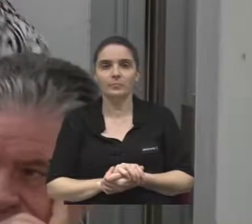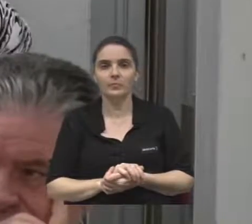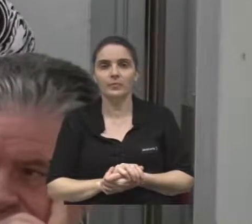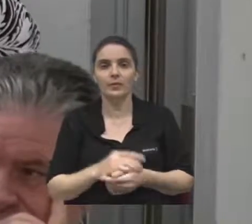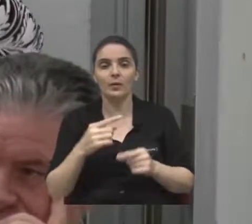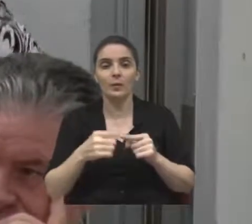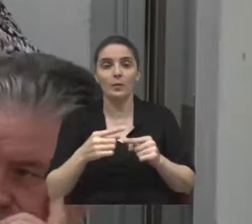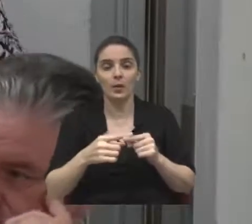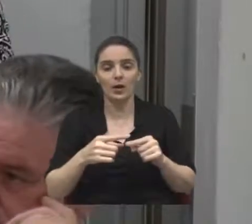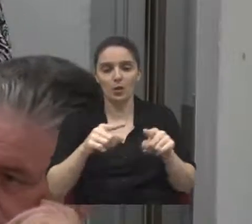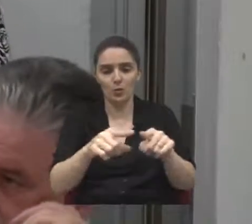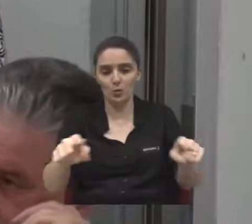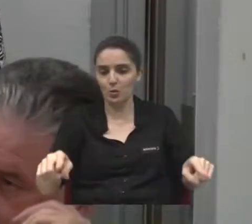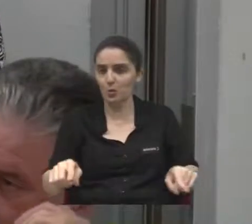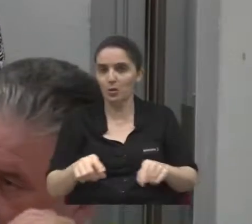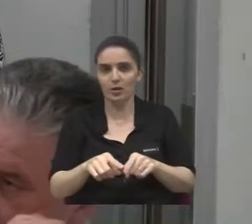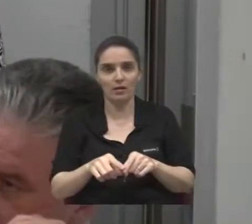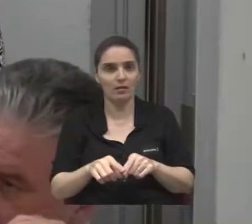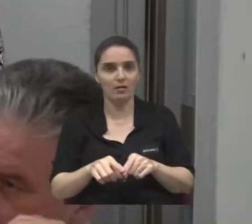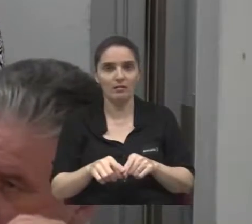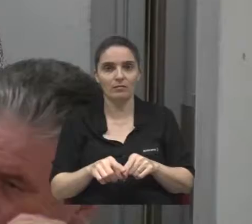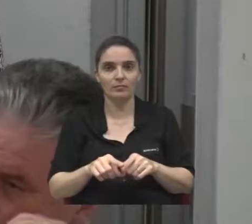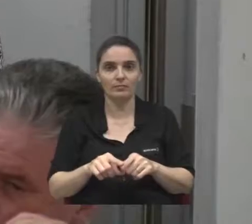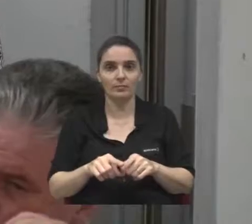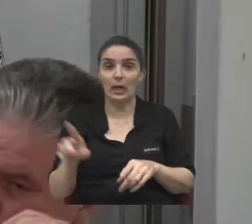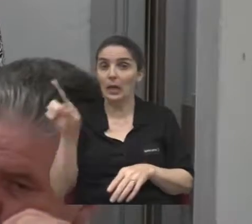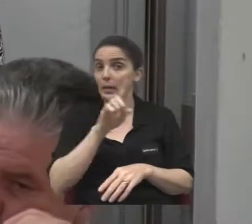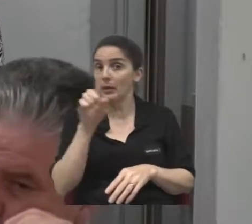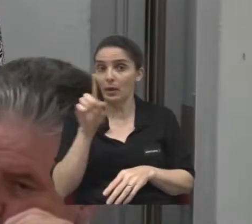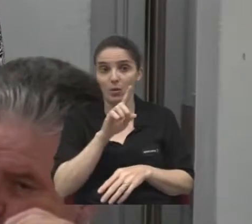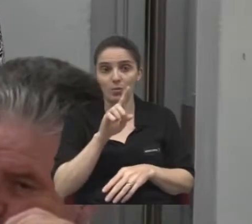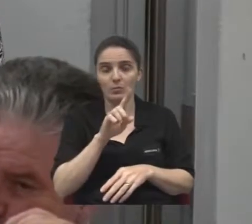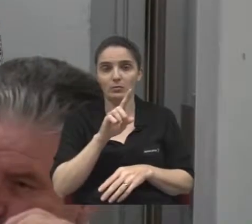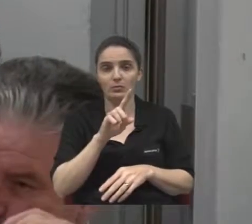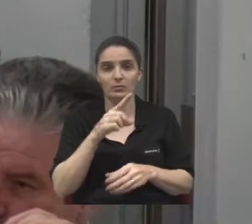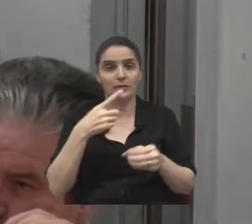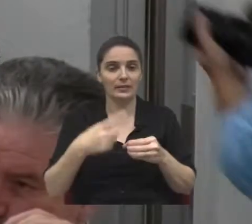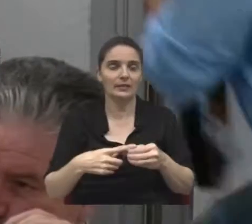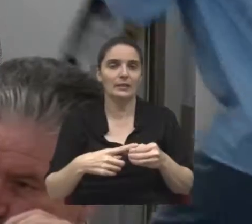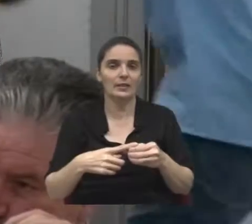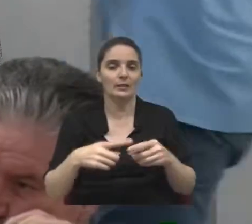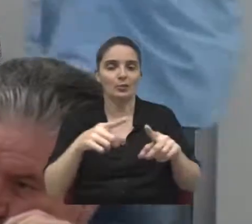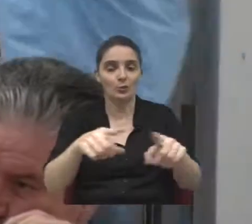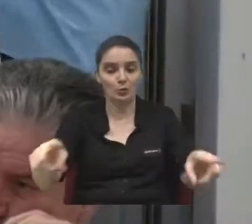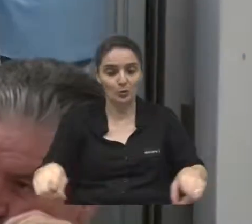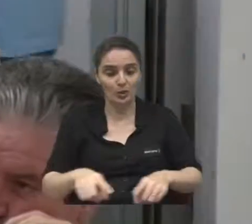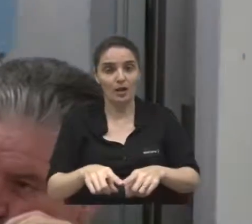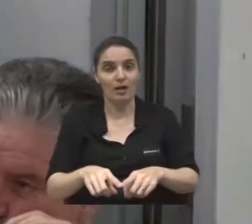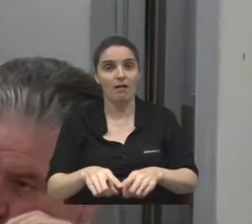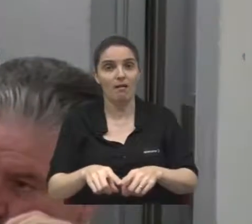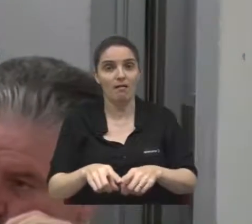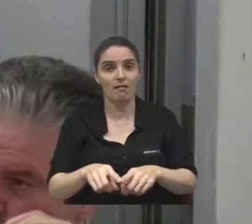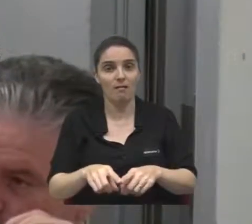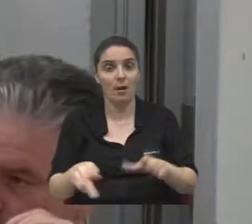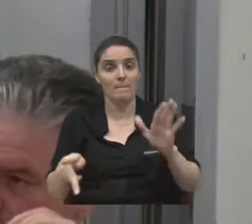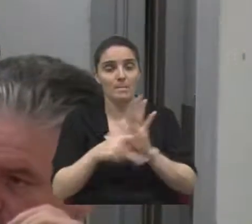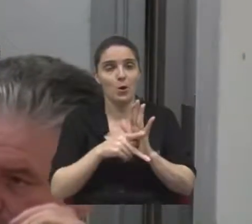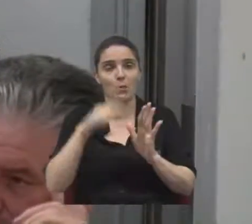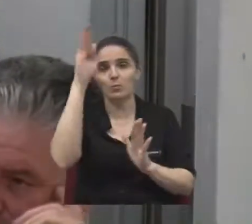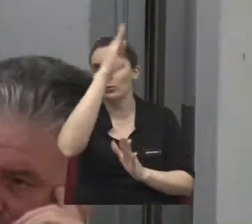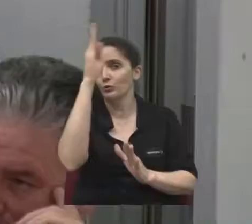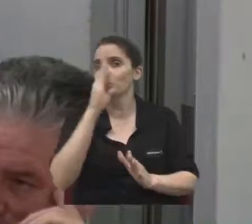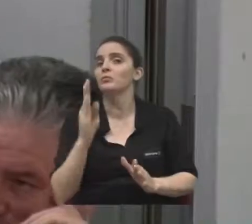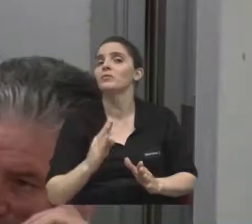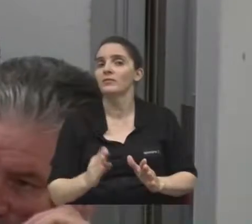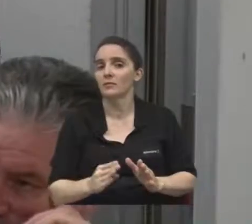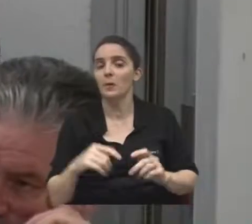não é do município, e sim federal. Então, teve que fazer parte, essa negociação